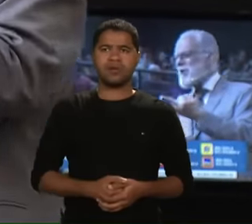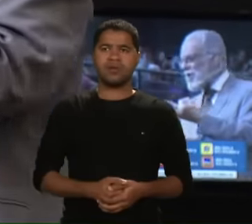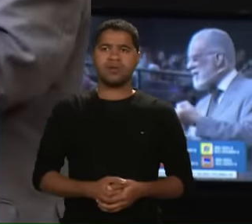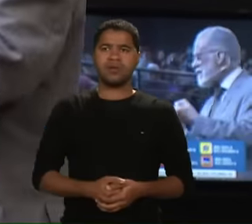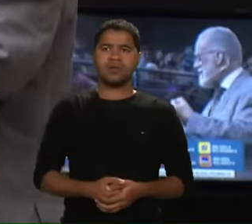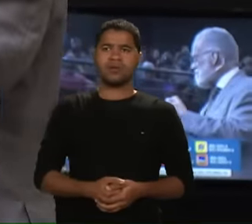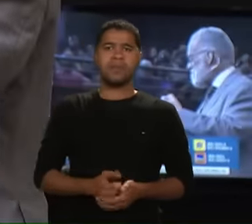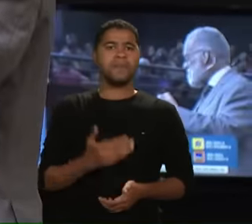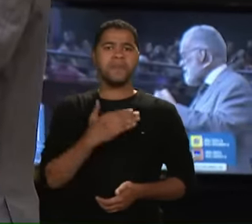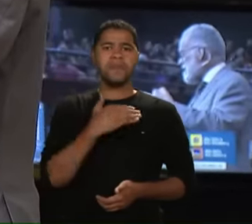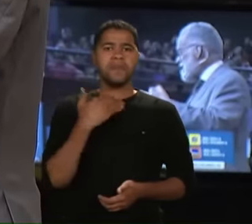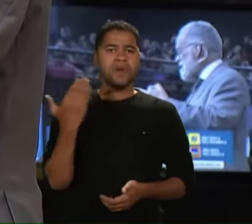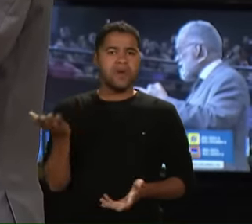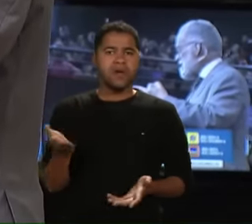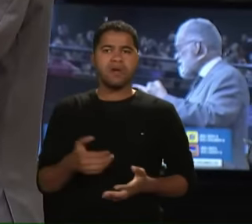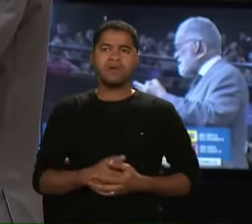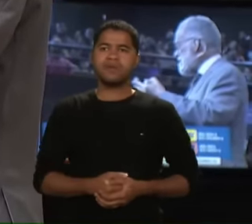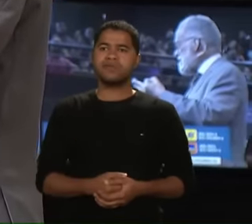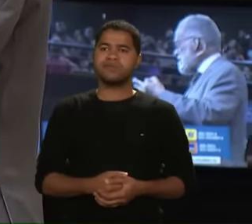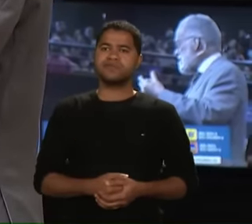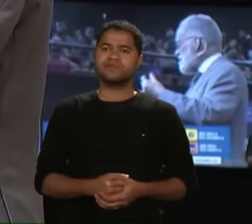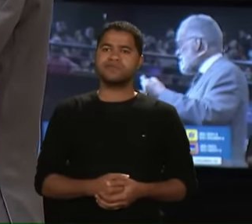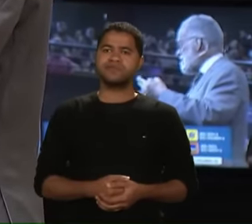aí, morre.